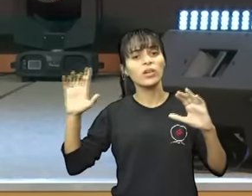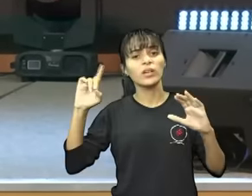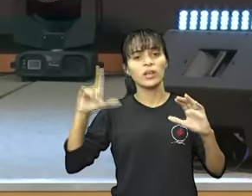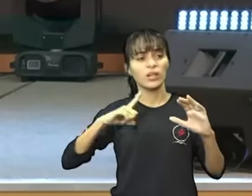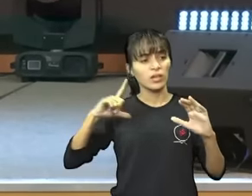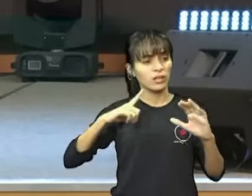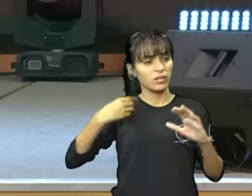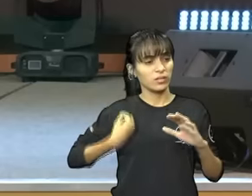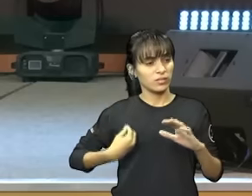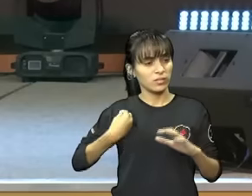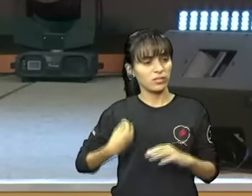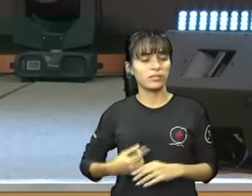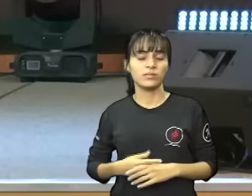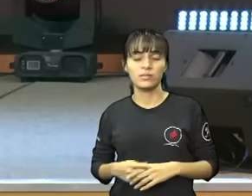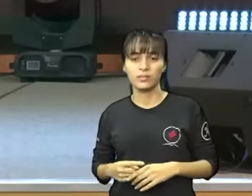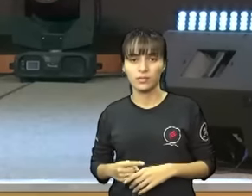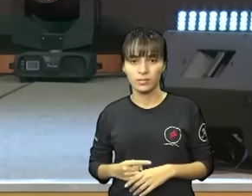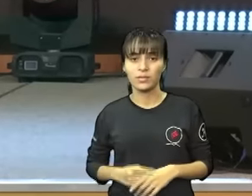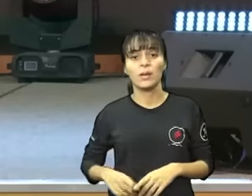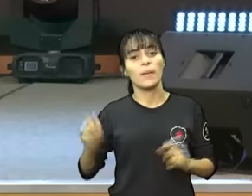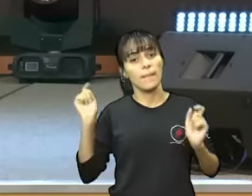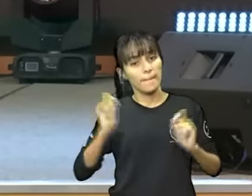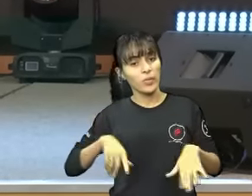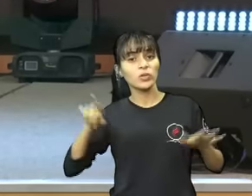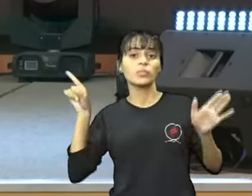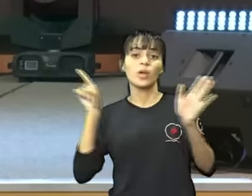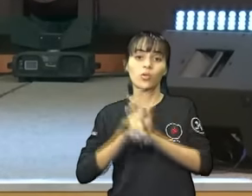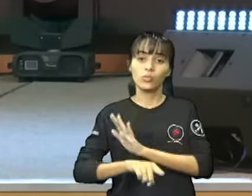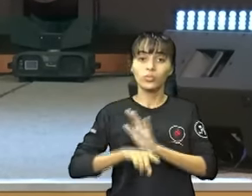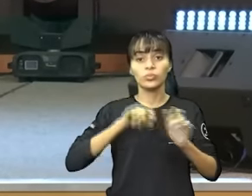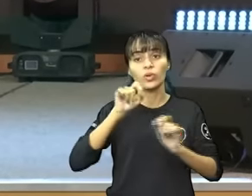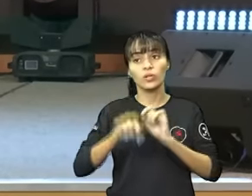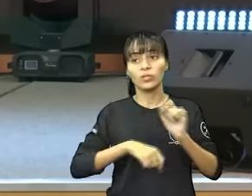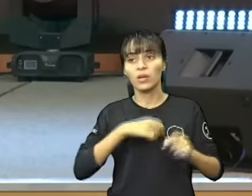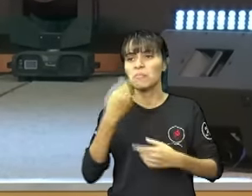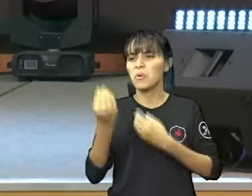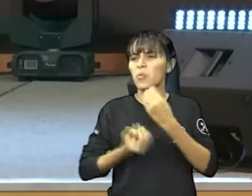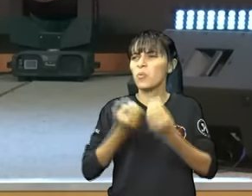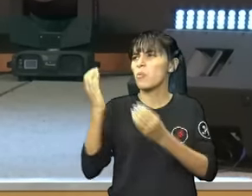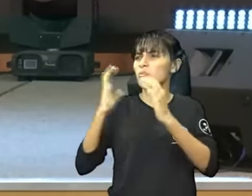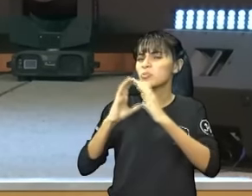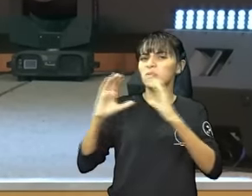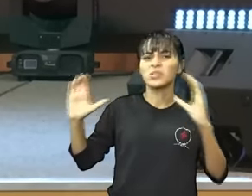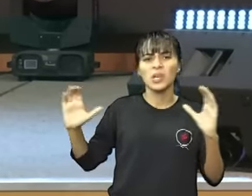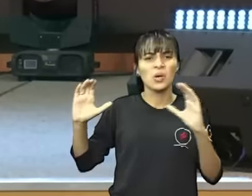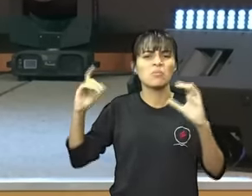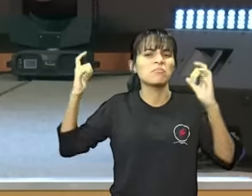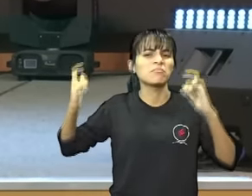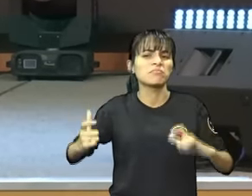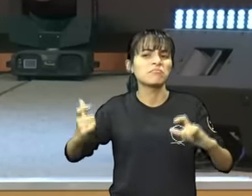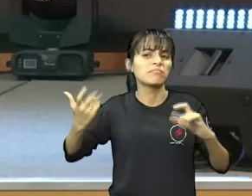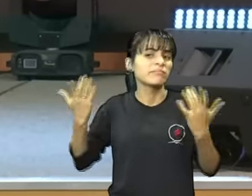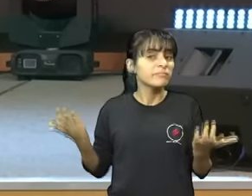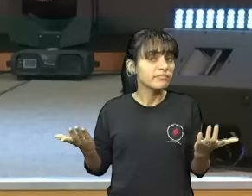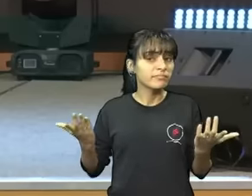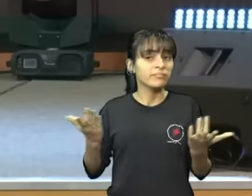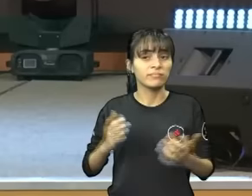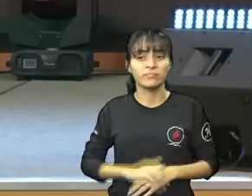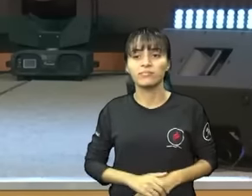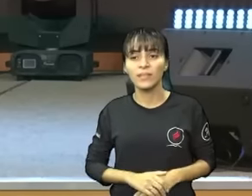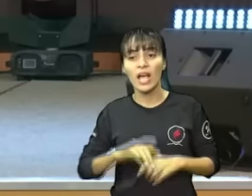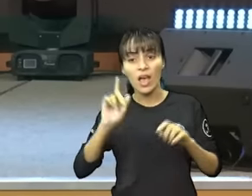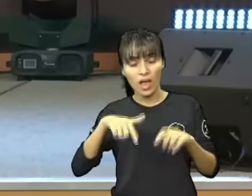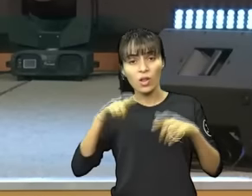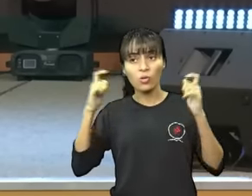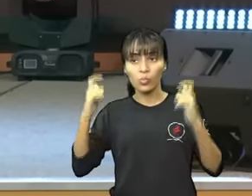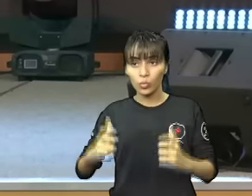habita E aí você pode perguntar não é como é que é o céu que lugar é esse é